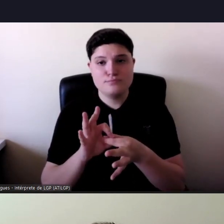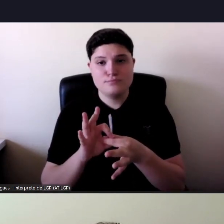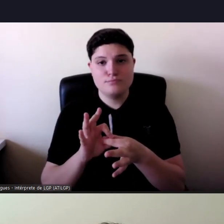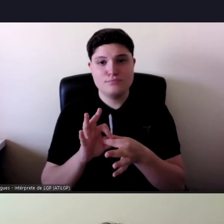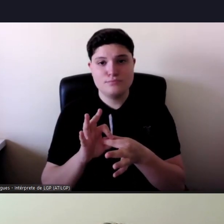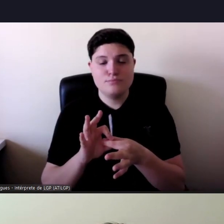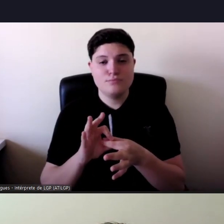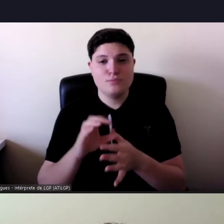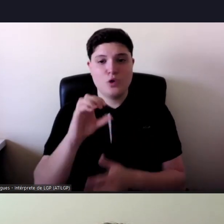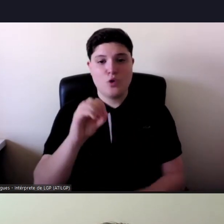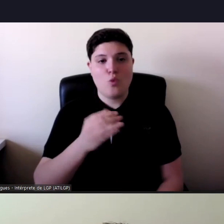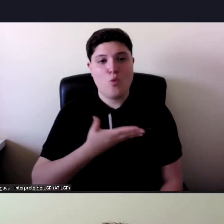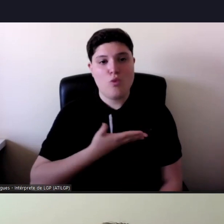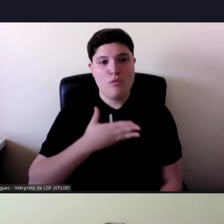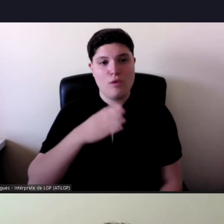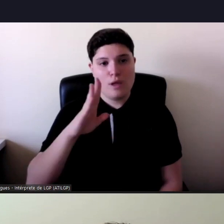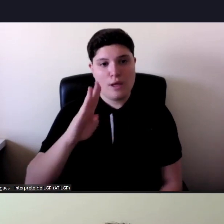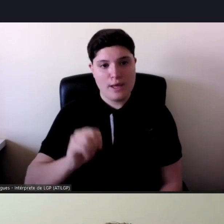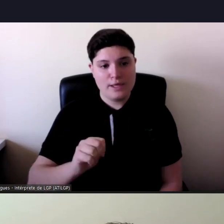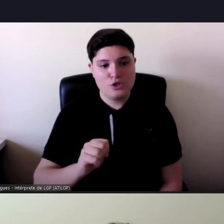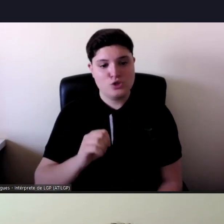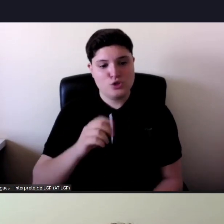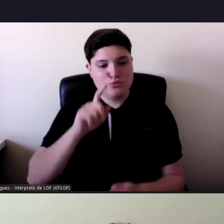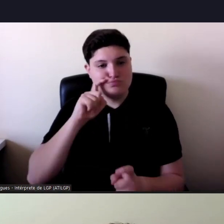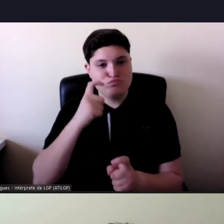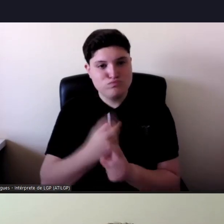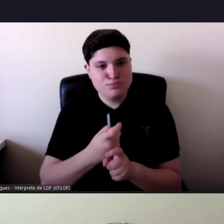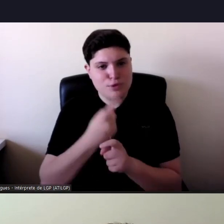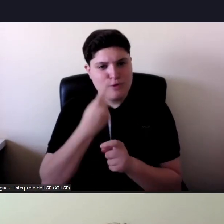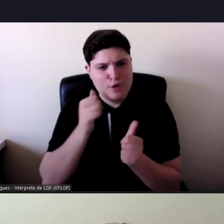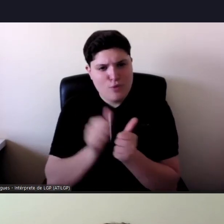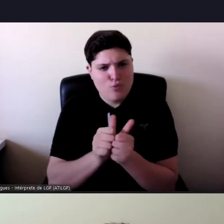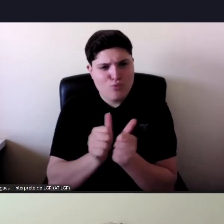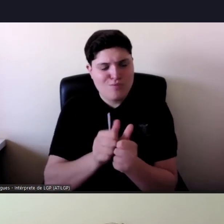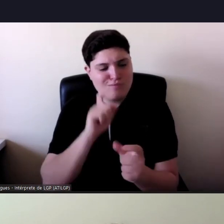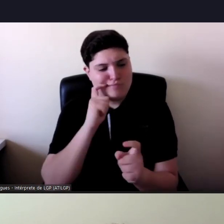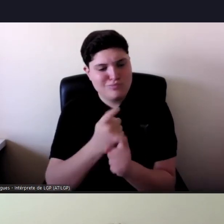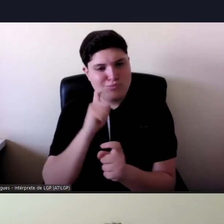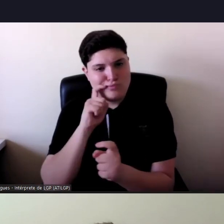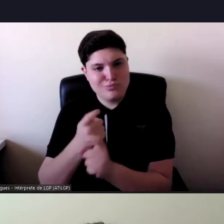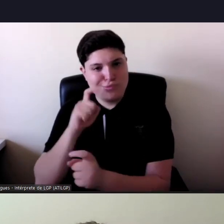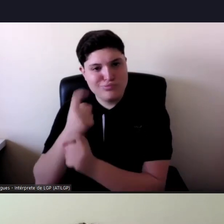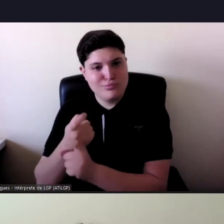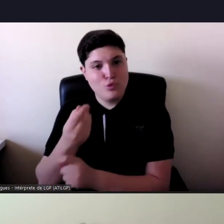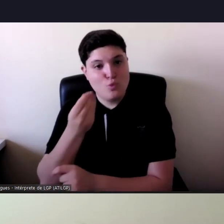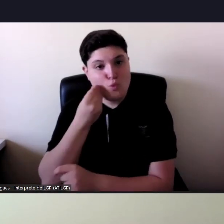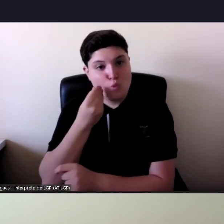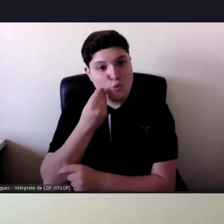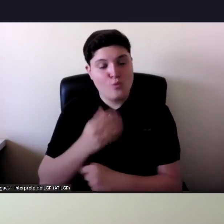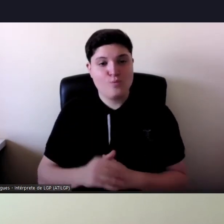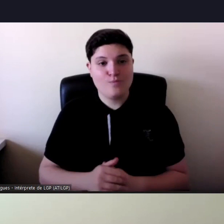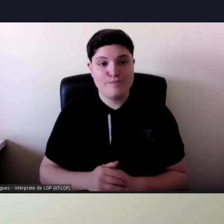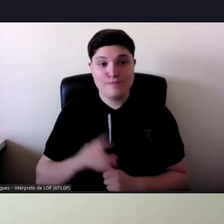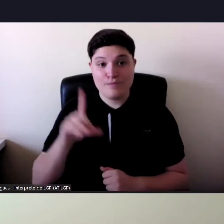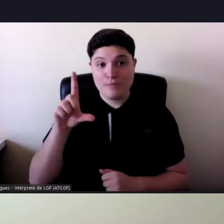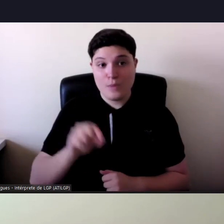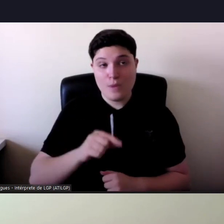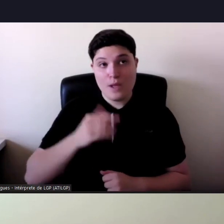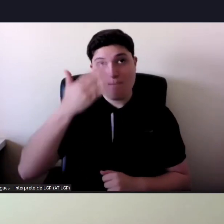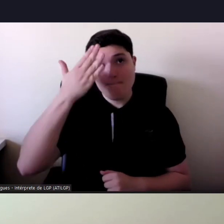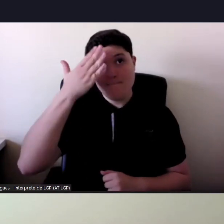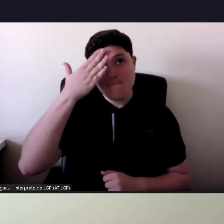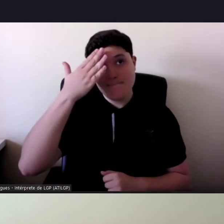Europeu para 2030, da neutralidade carbónica 2050 e do Plano Nacional de Energia e